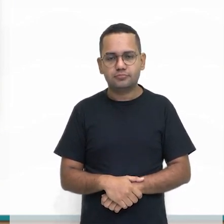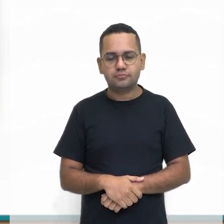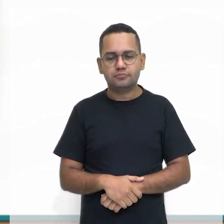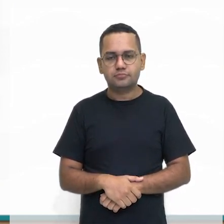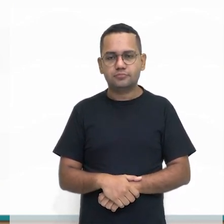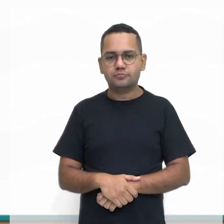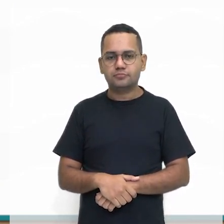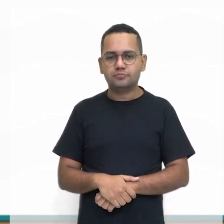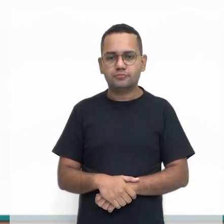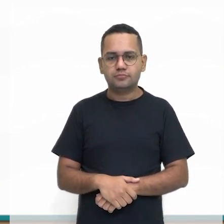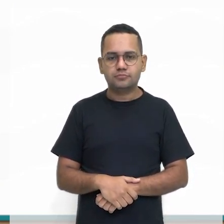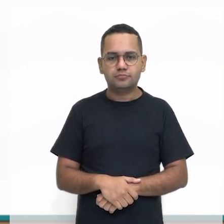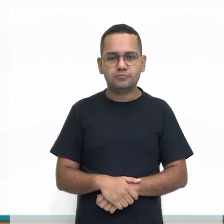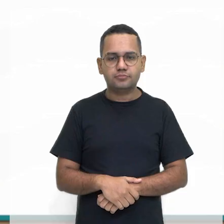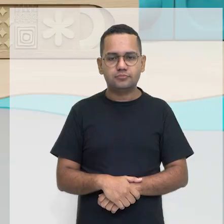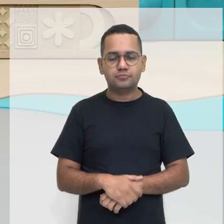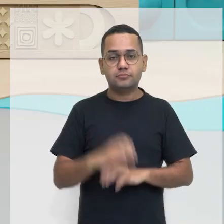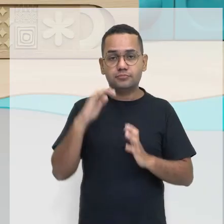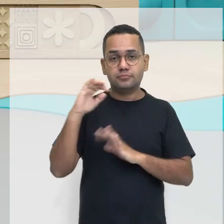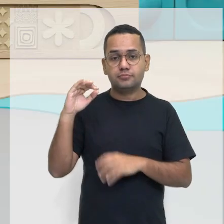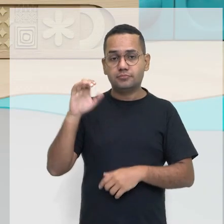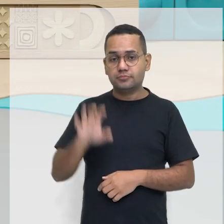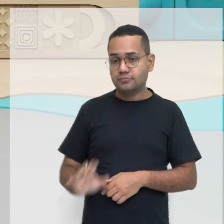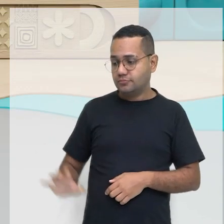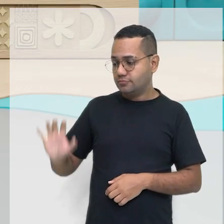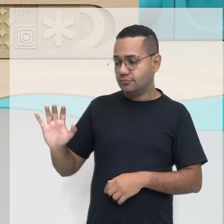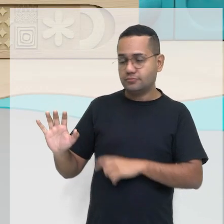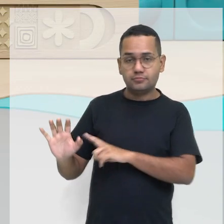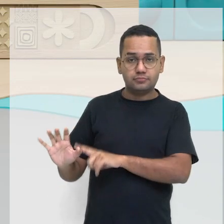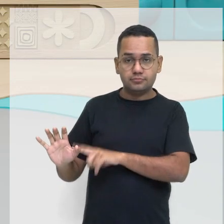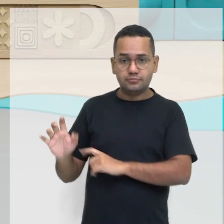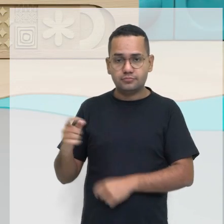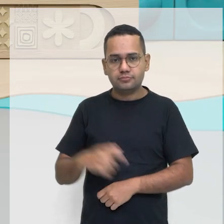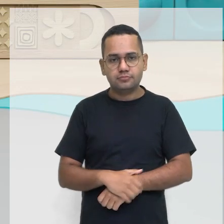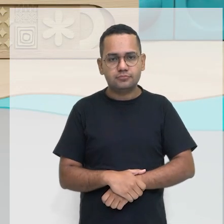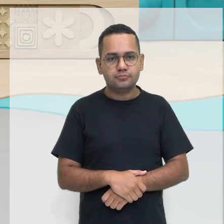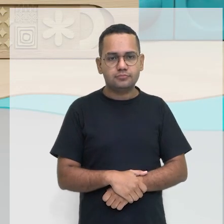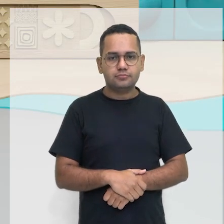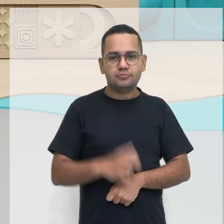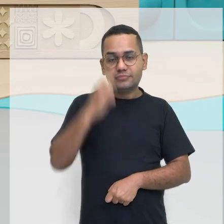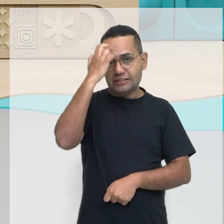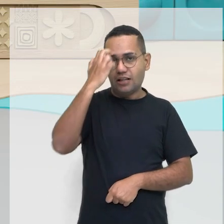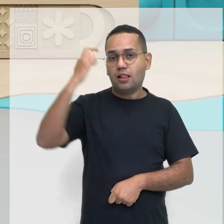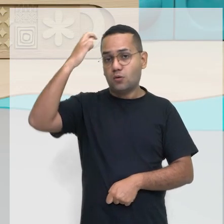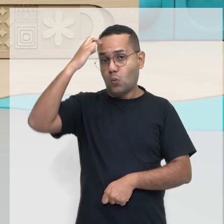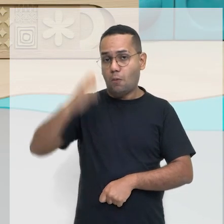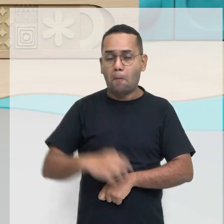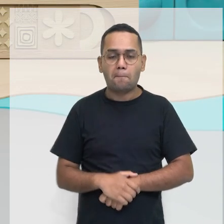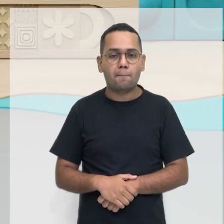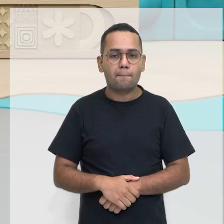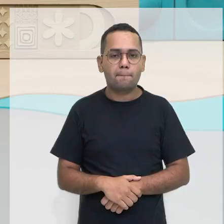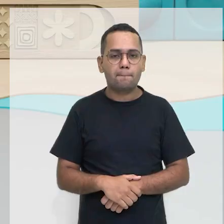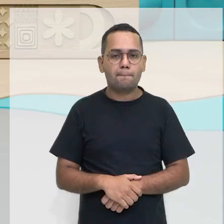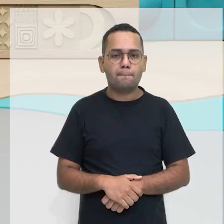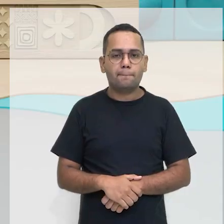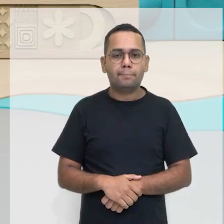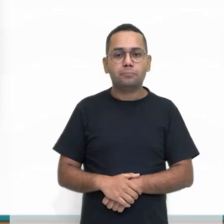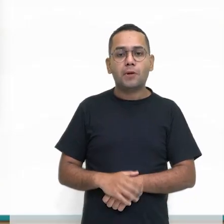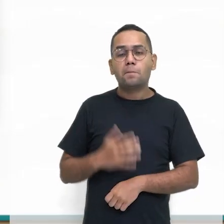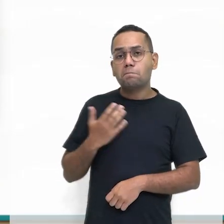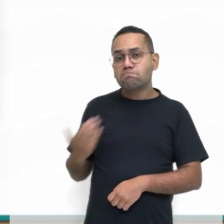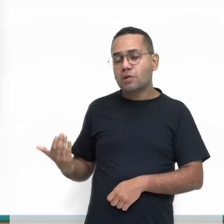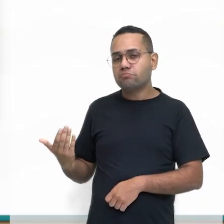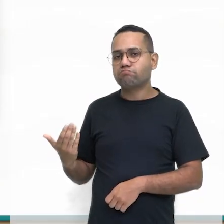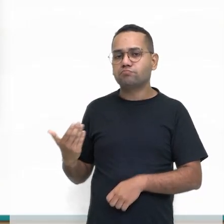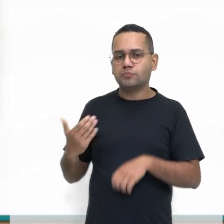artístico. Continuando, processo intelectual. Tá? Então, a arte conceitual é muitas vezes